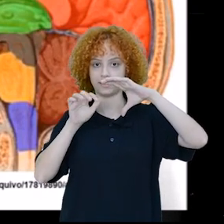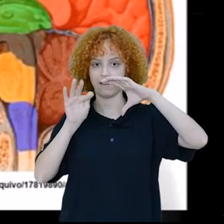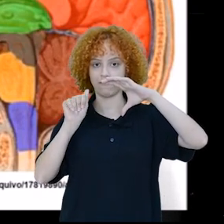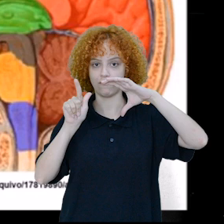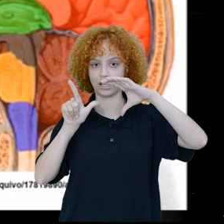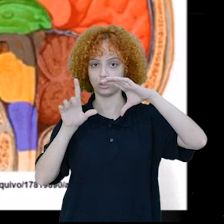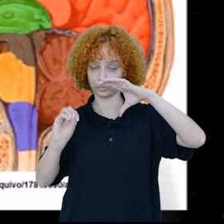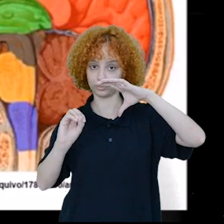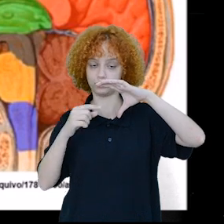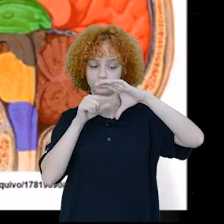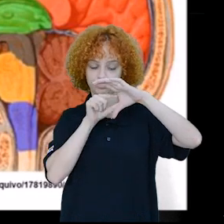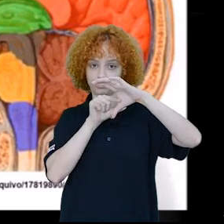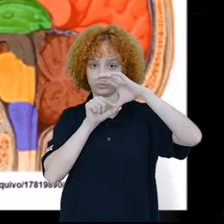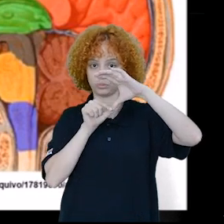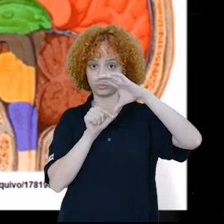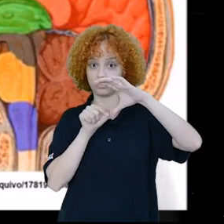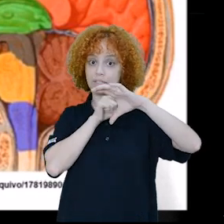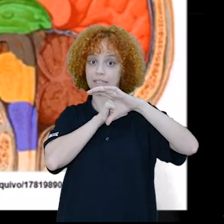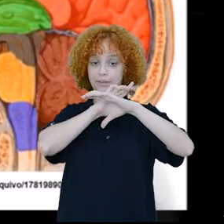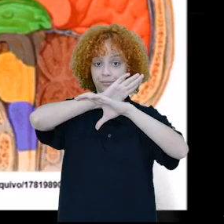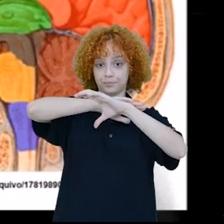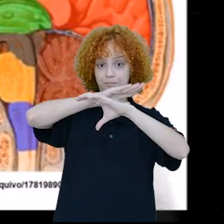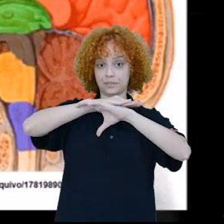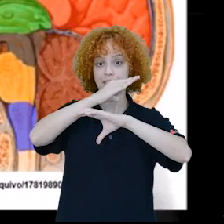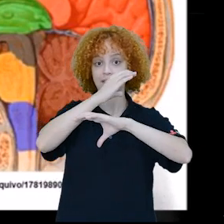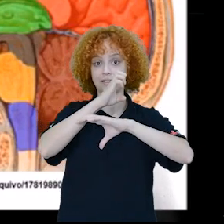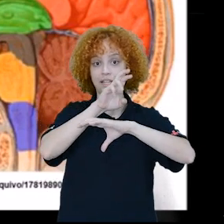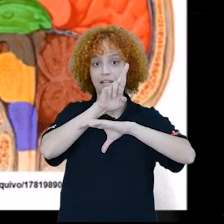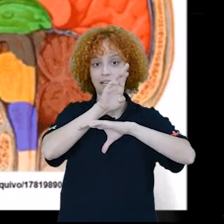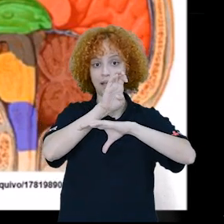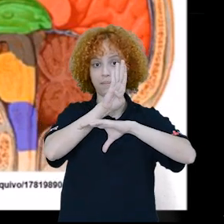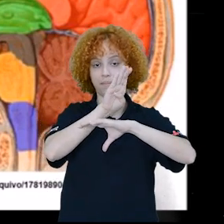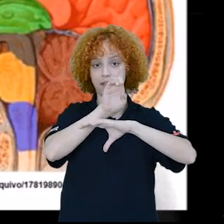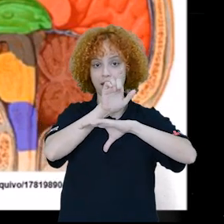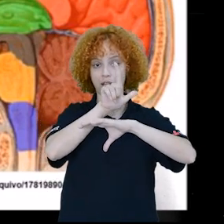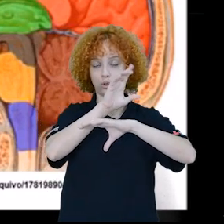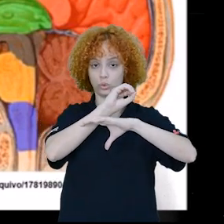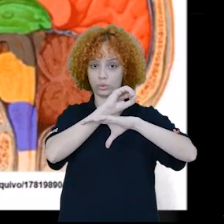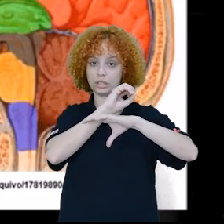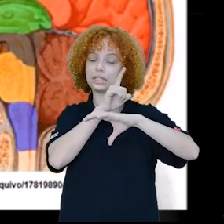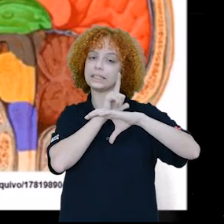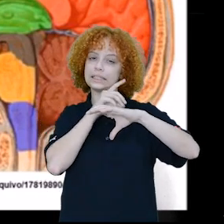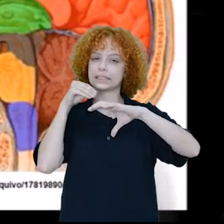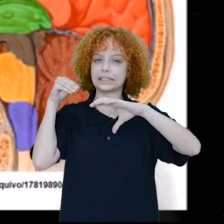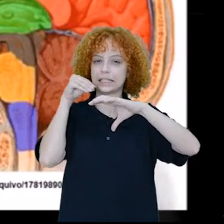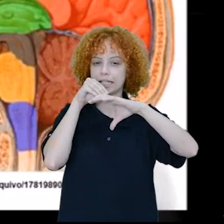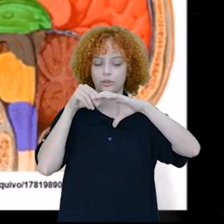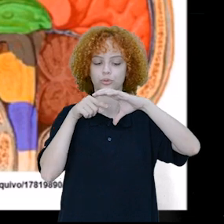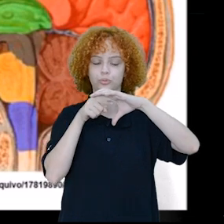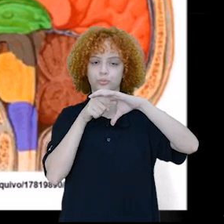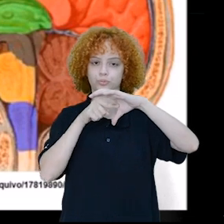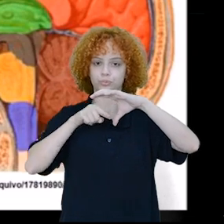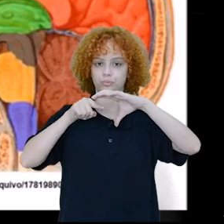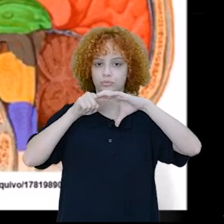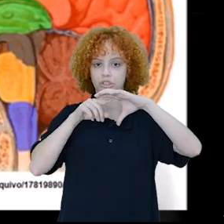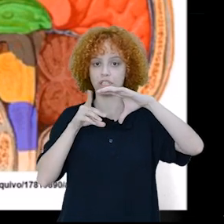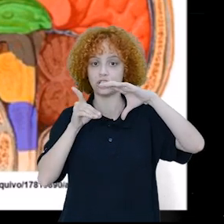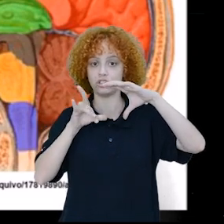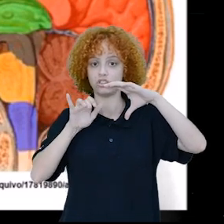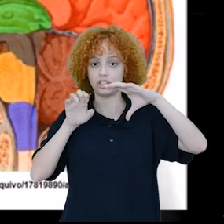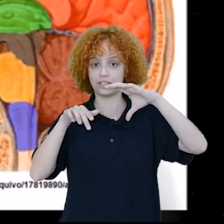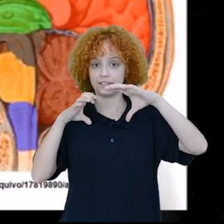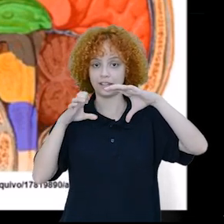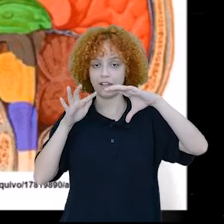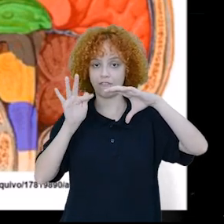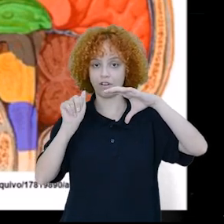mesencéfalo. Localizado na parte posterior, nós temos o cerebelo. As estruturas mais internas se localizam